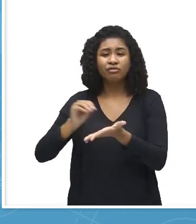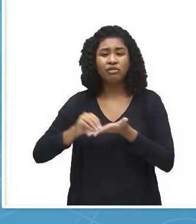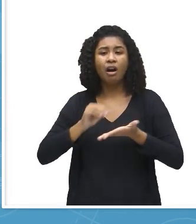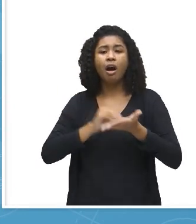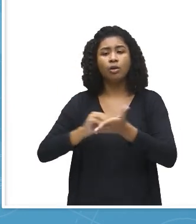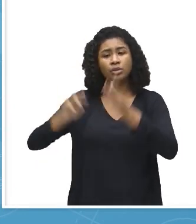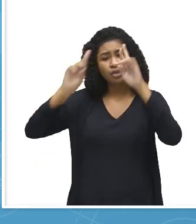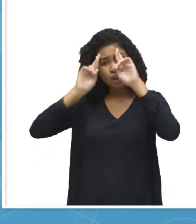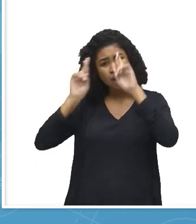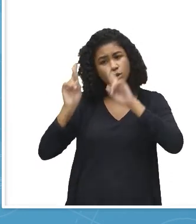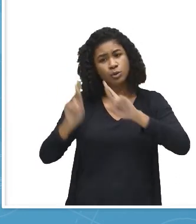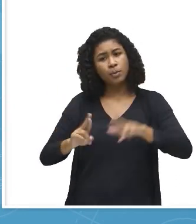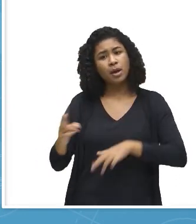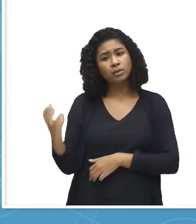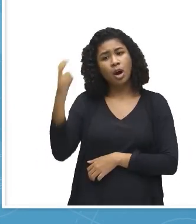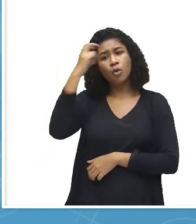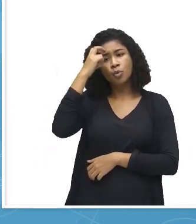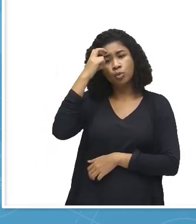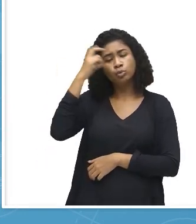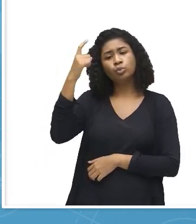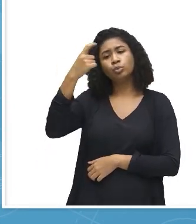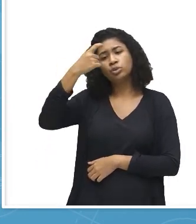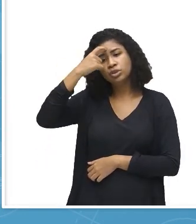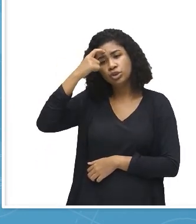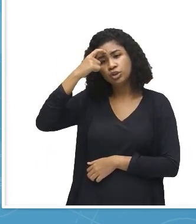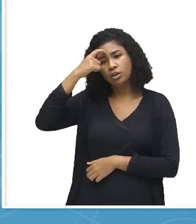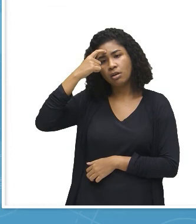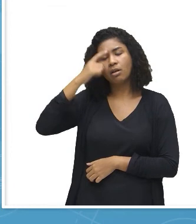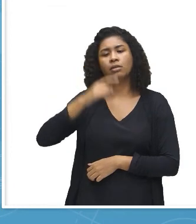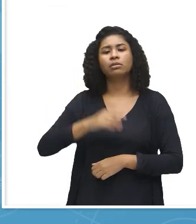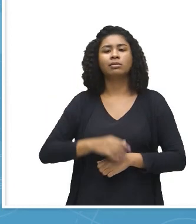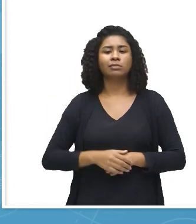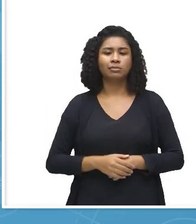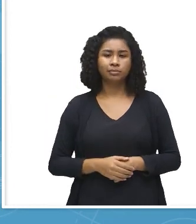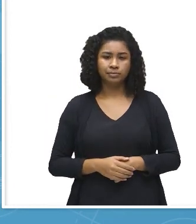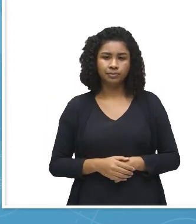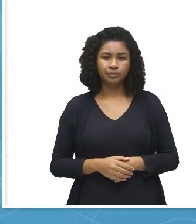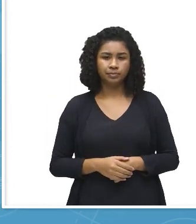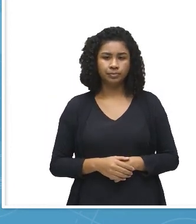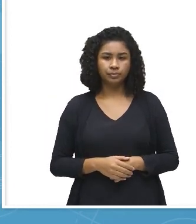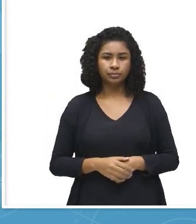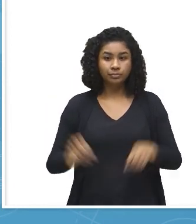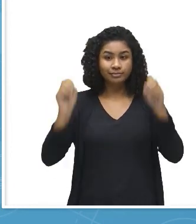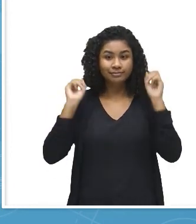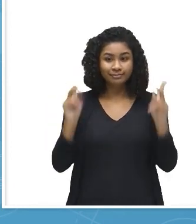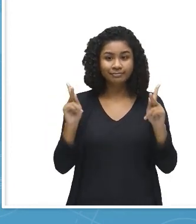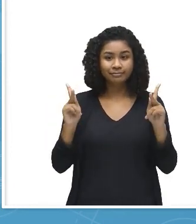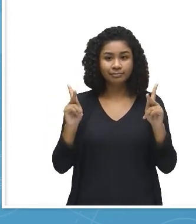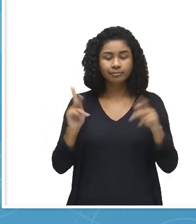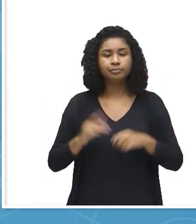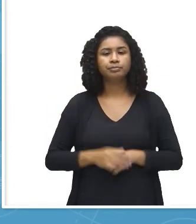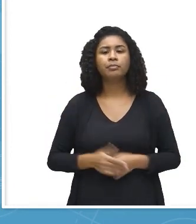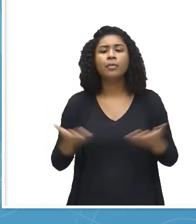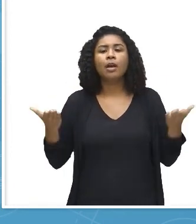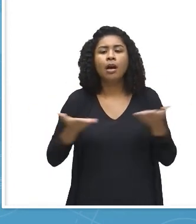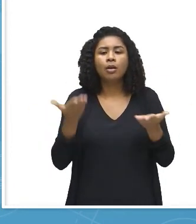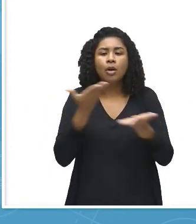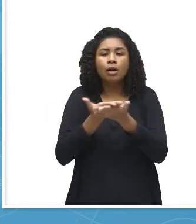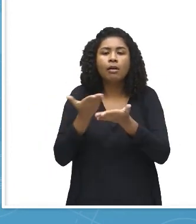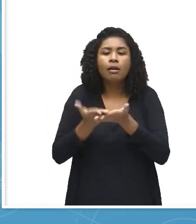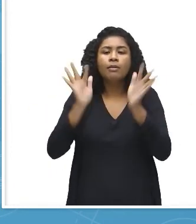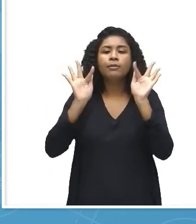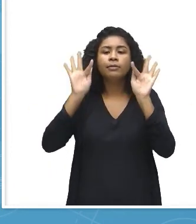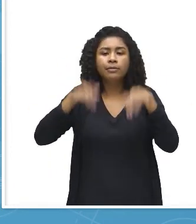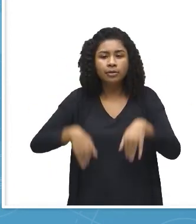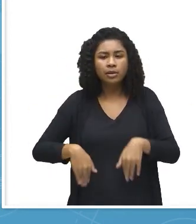crenças e a cultura indiana, pelos ingleses, obviamente. Ok, gente? Estamos finalizando as aulas de hoje, espero